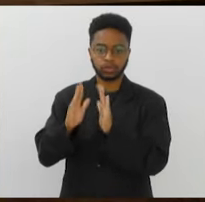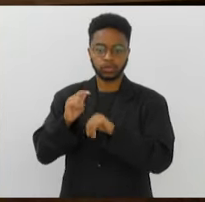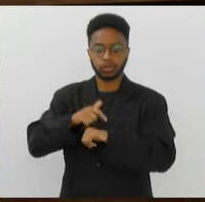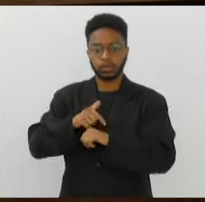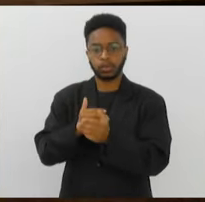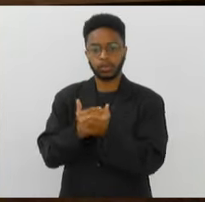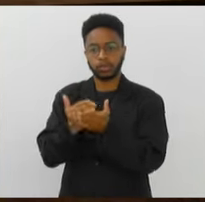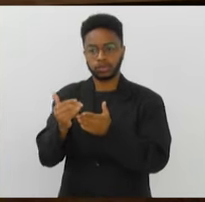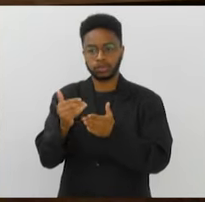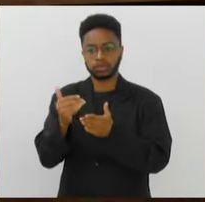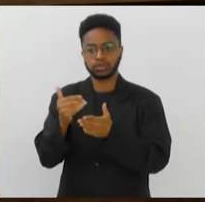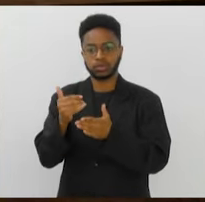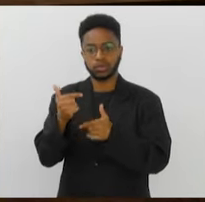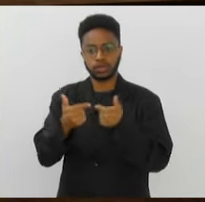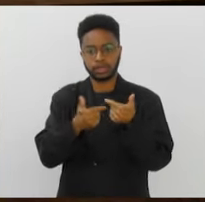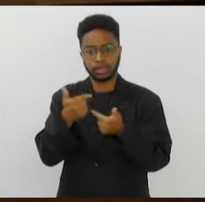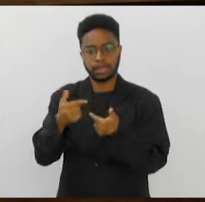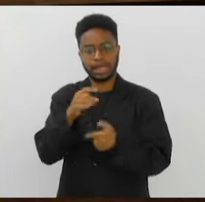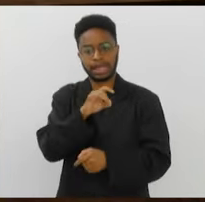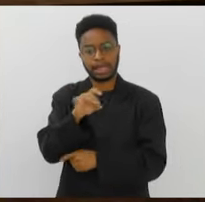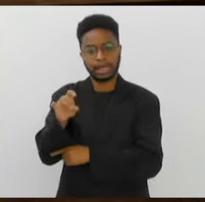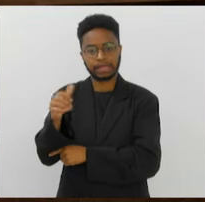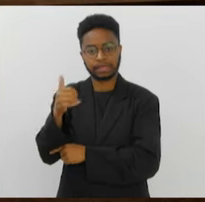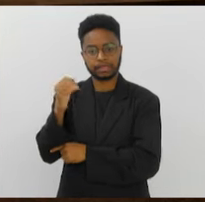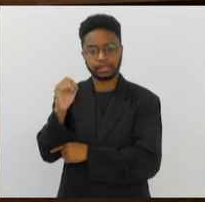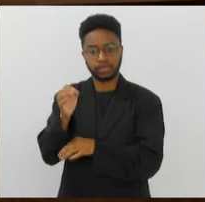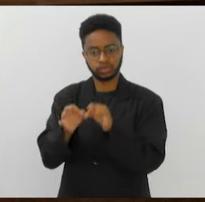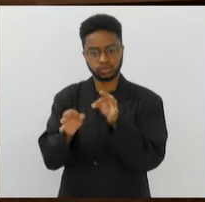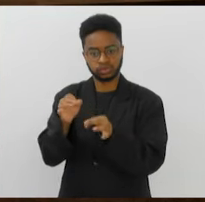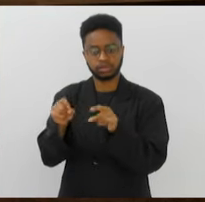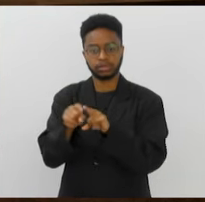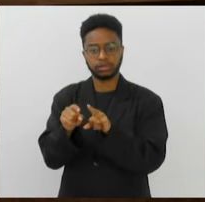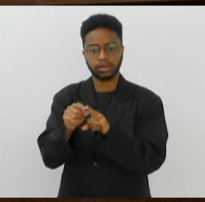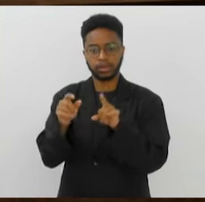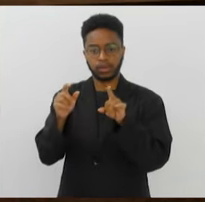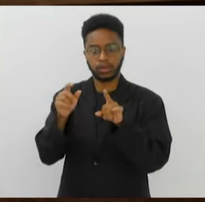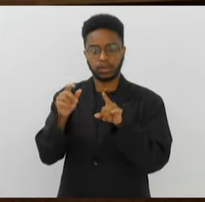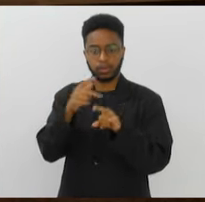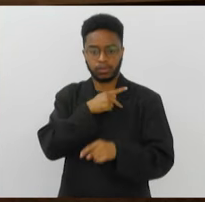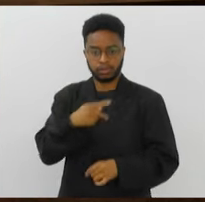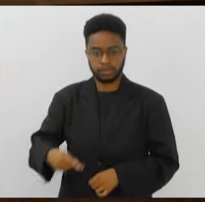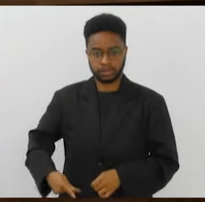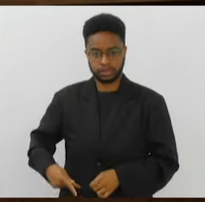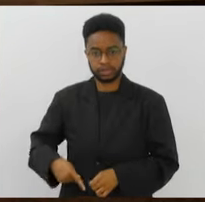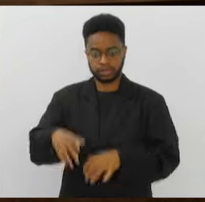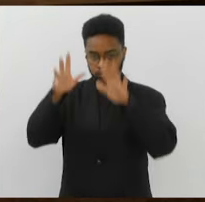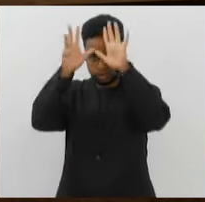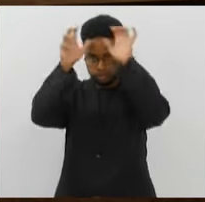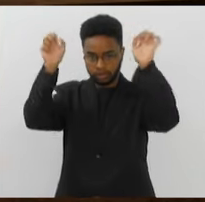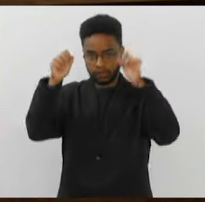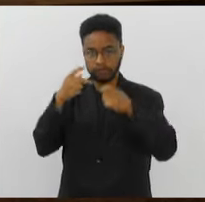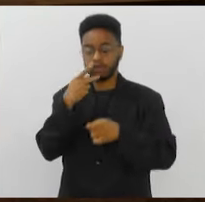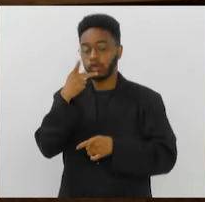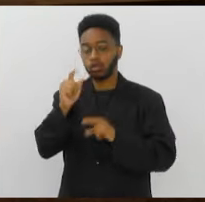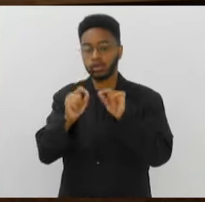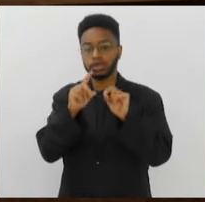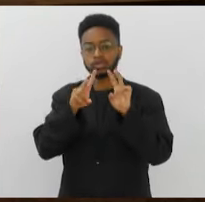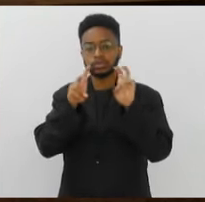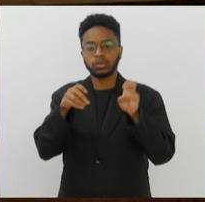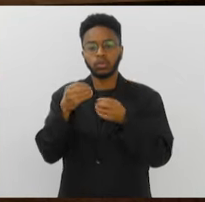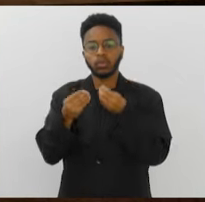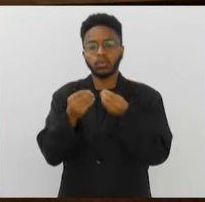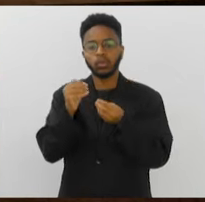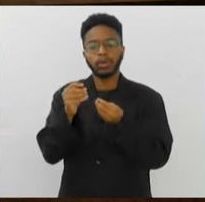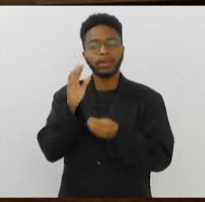os trabalhos, cada um dos 10 juízes e o presidente do tribunal falou sobre a expectativa de início de